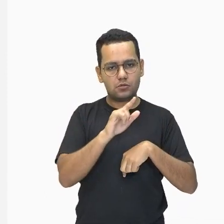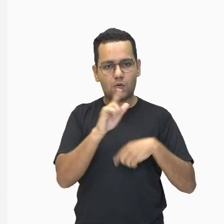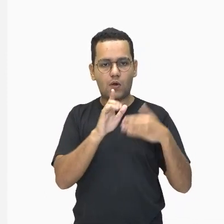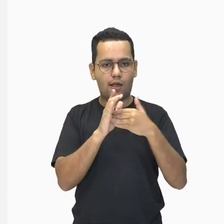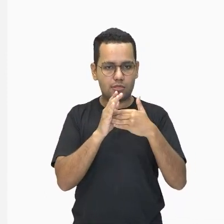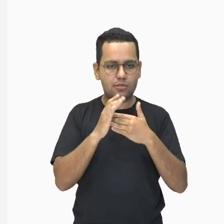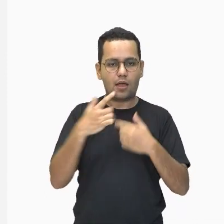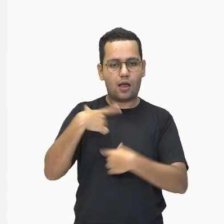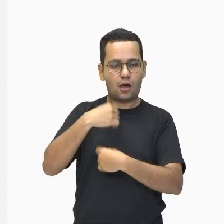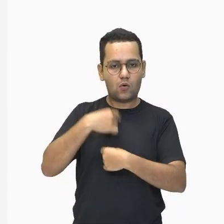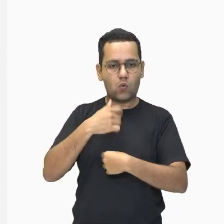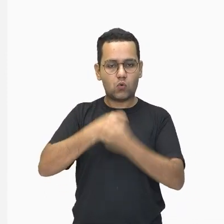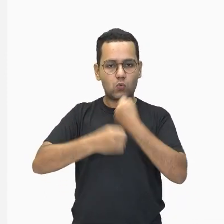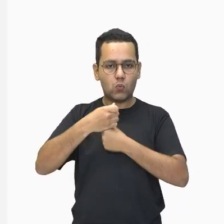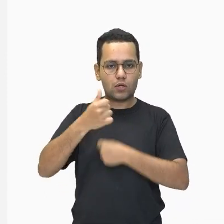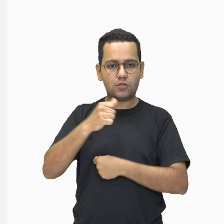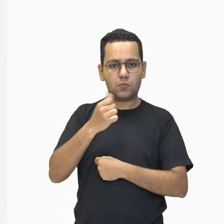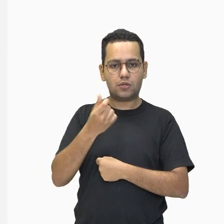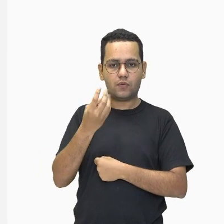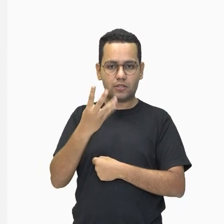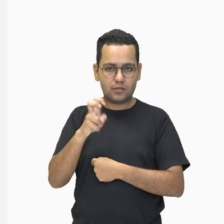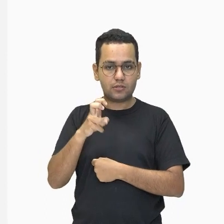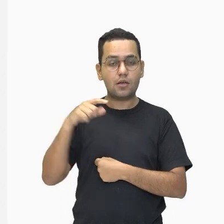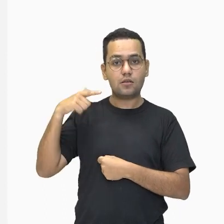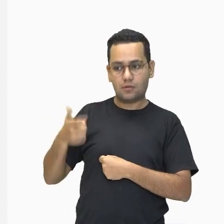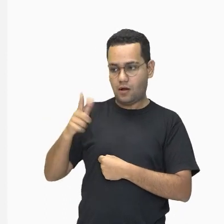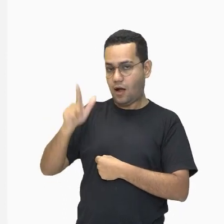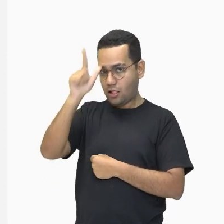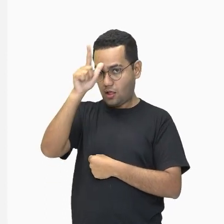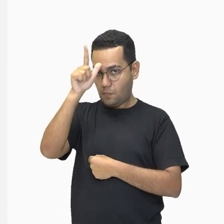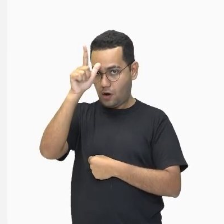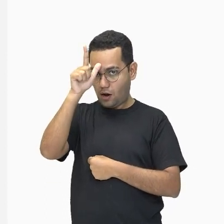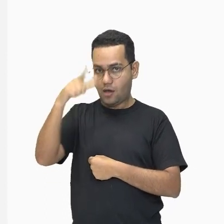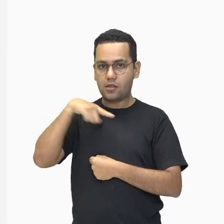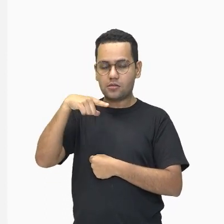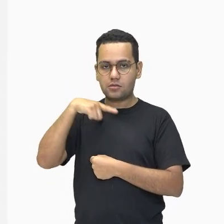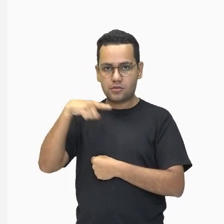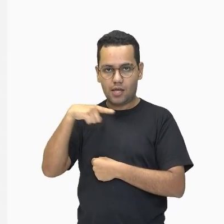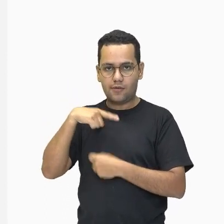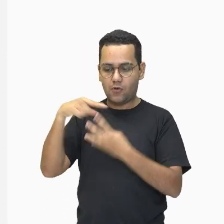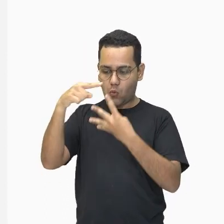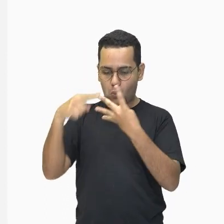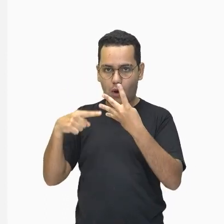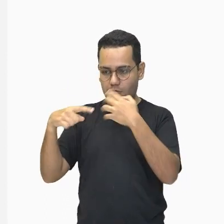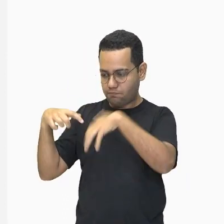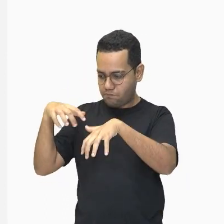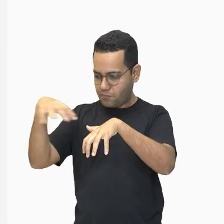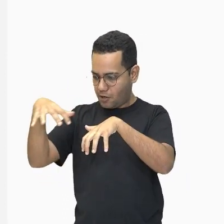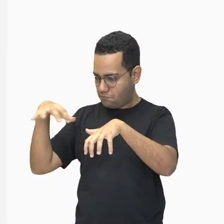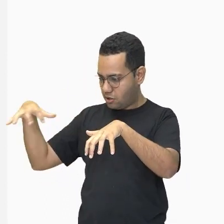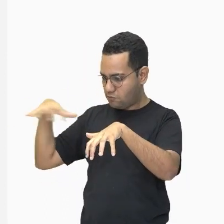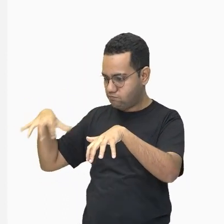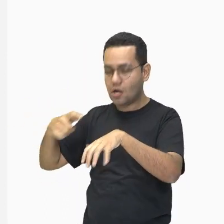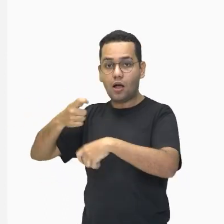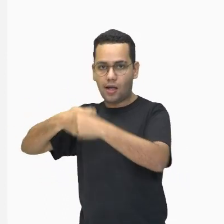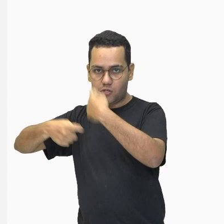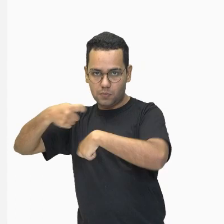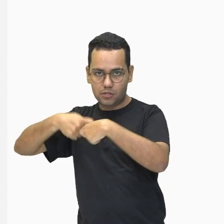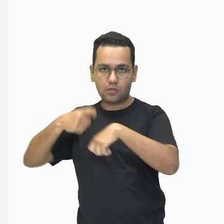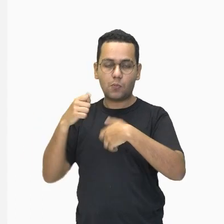reunião, a Alemanha teve o seu território dividido em 4 zonas a serem administradas por